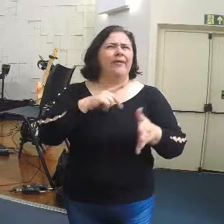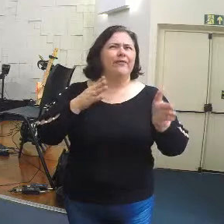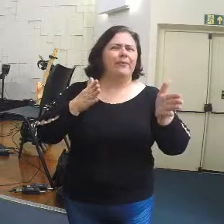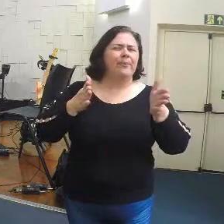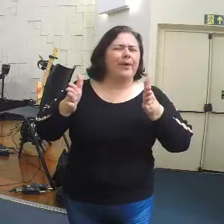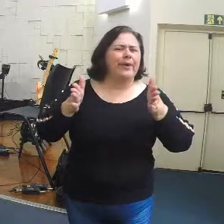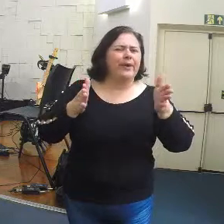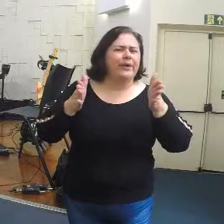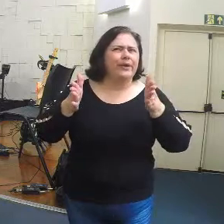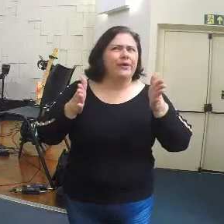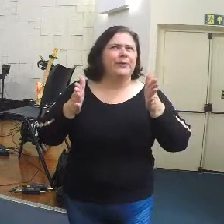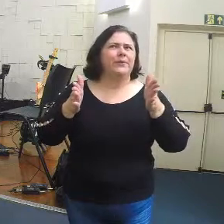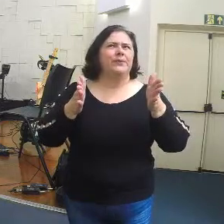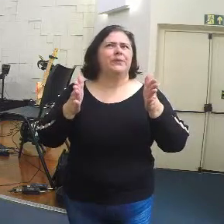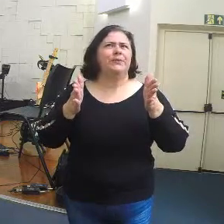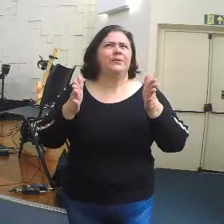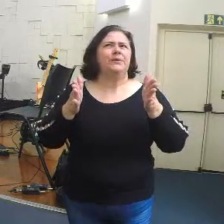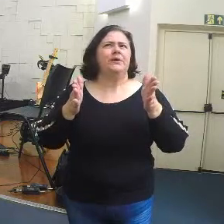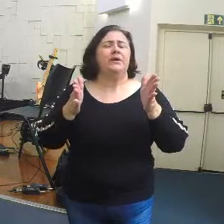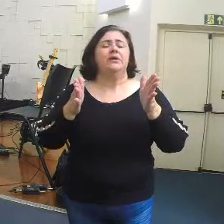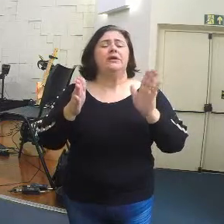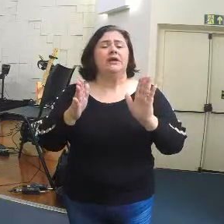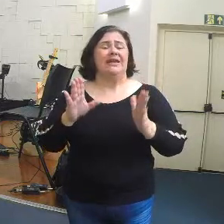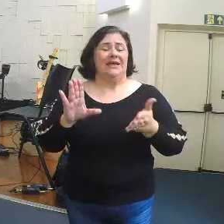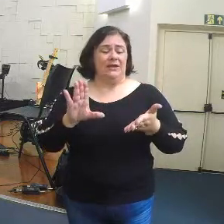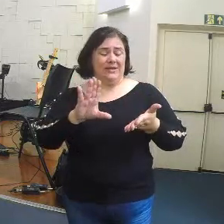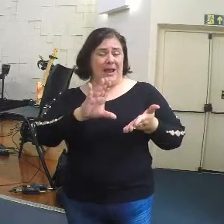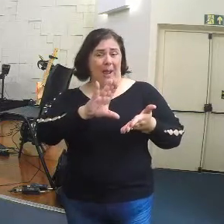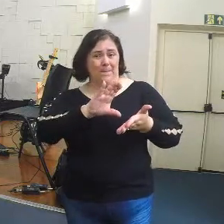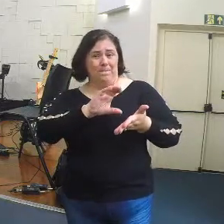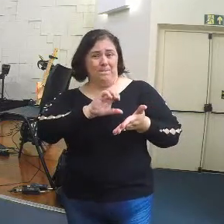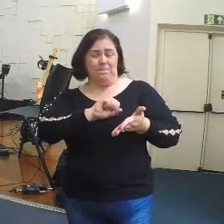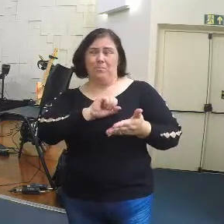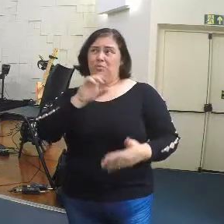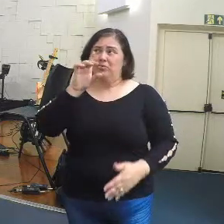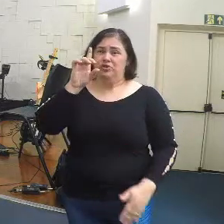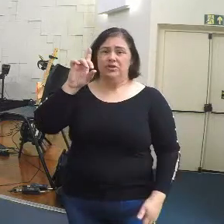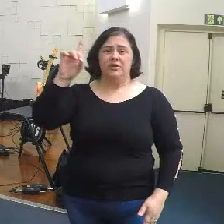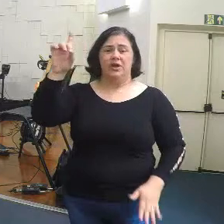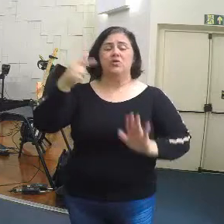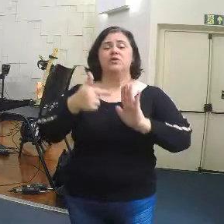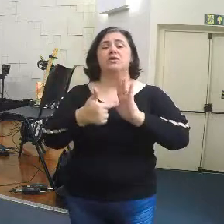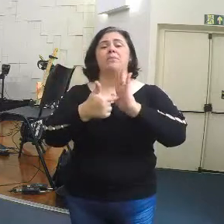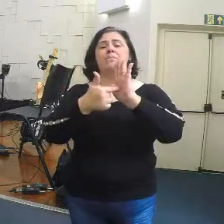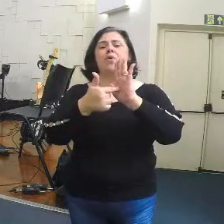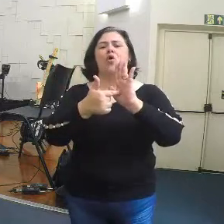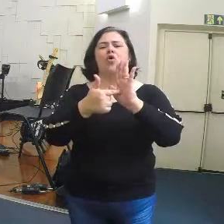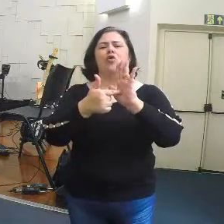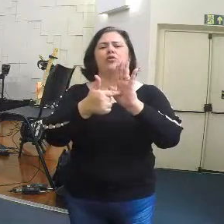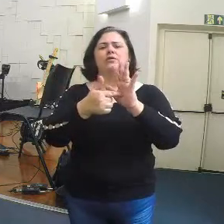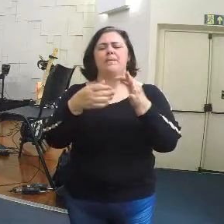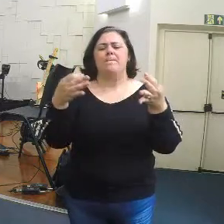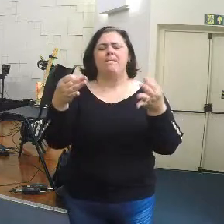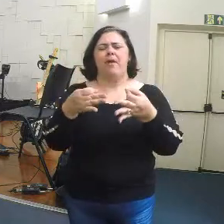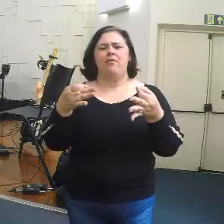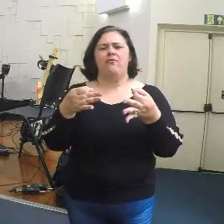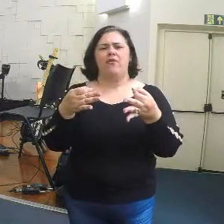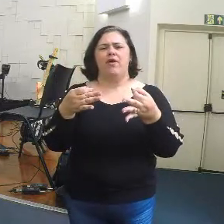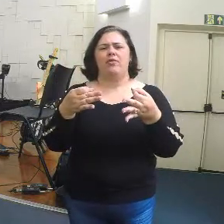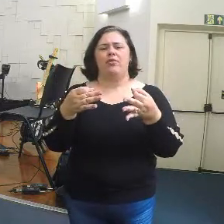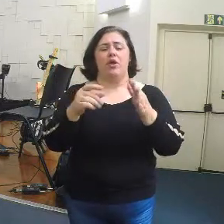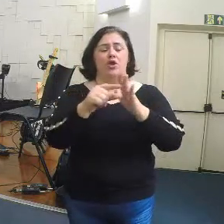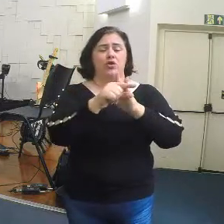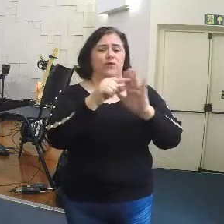de Deus se manifestou de maneira completa. É o que nós encontramos nos versículos de 9 a 10. Nisto